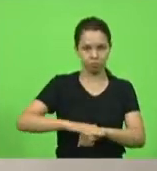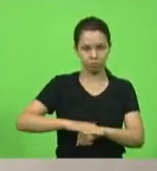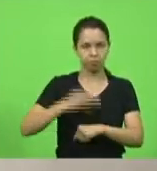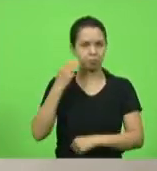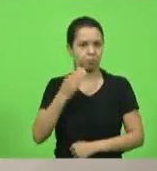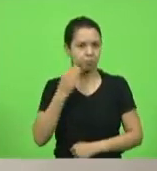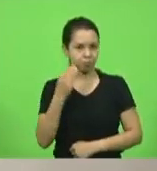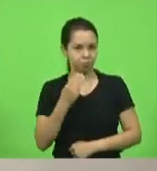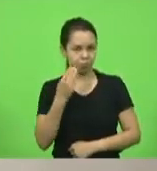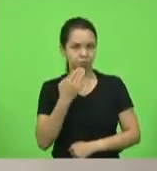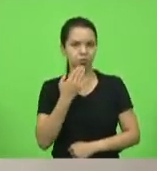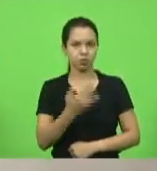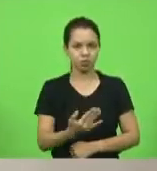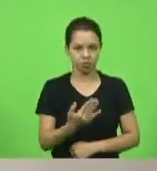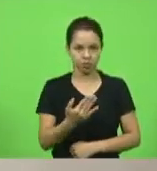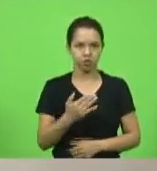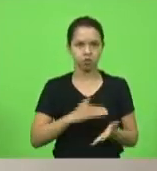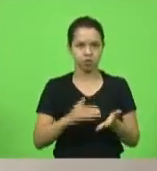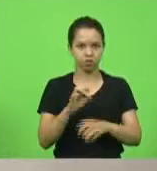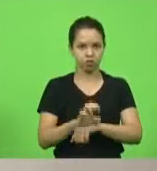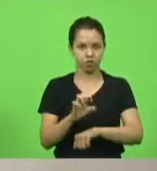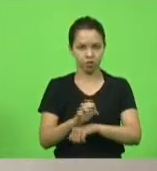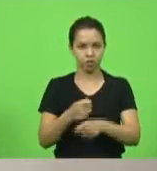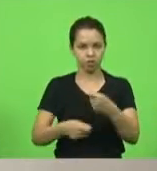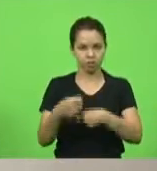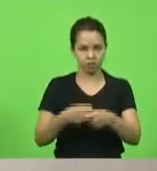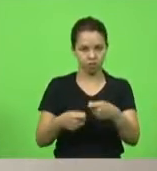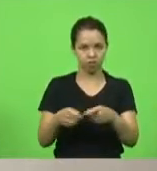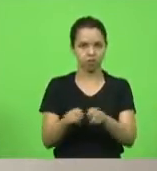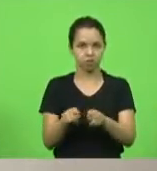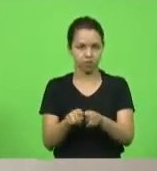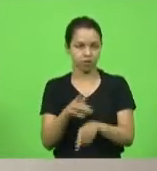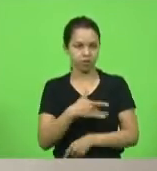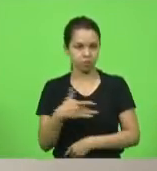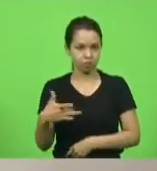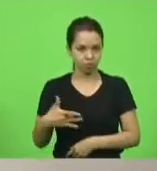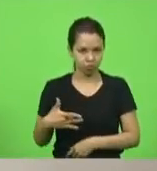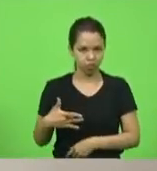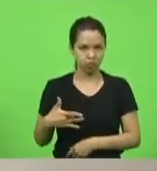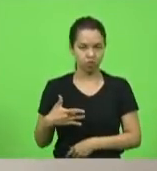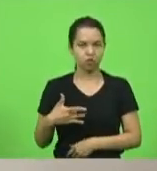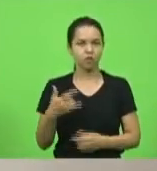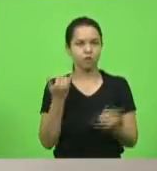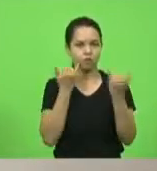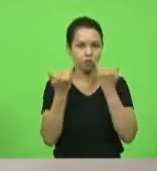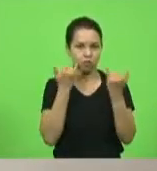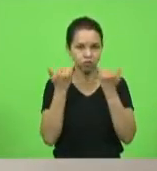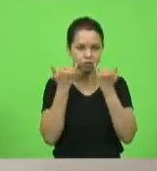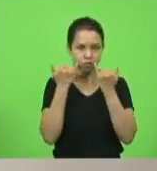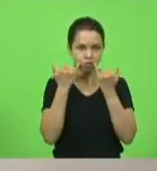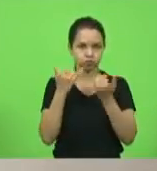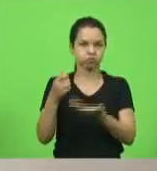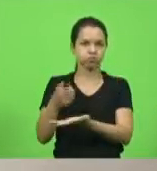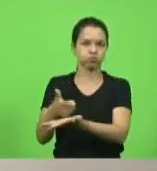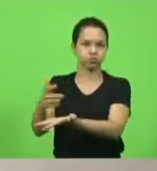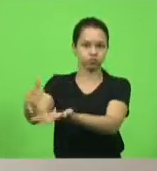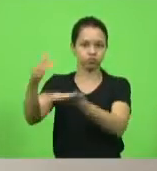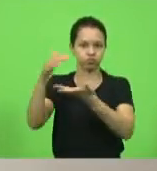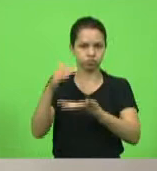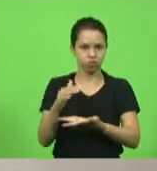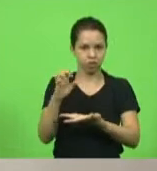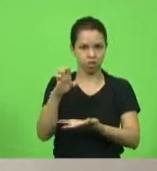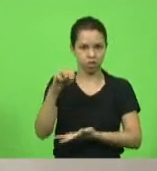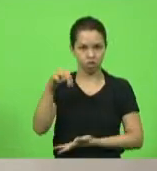Machado, solicitando ao secretário de Estado da Administração e ao secretário de Estado da Saúde informações acerca da aquisição de endoscópio rígido